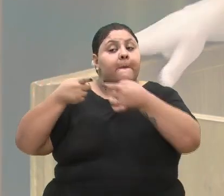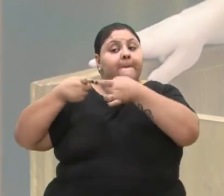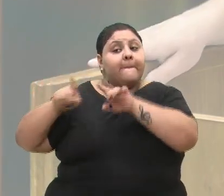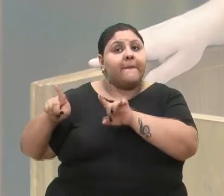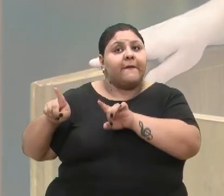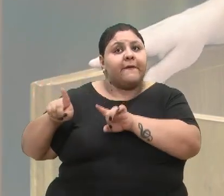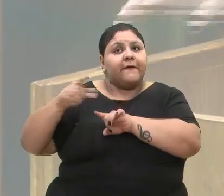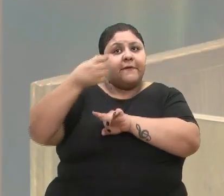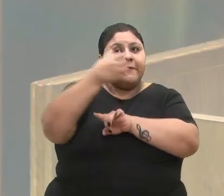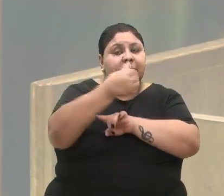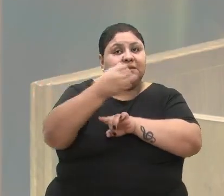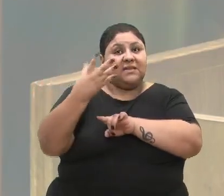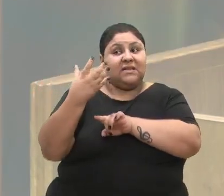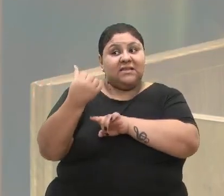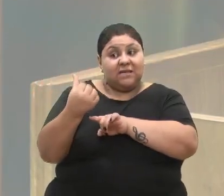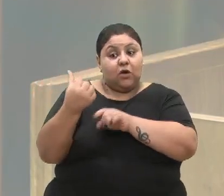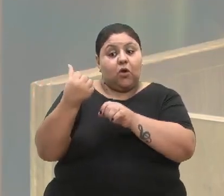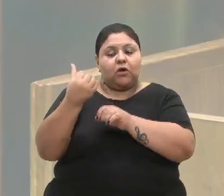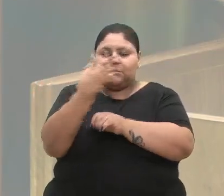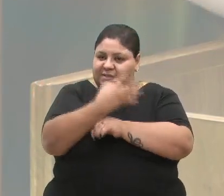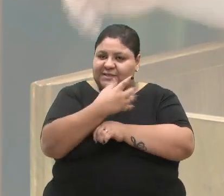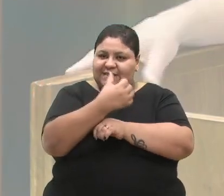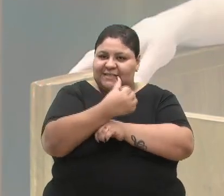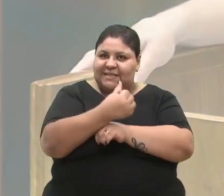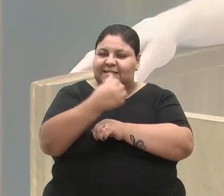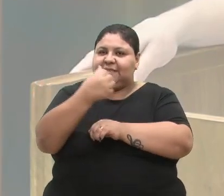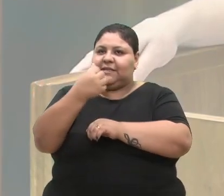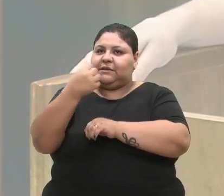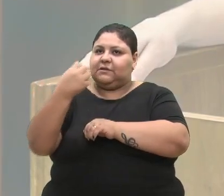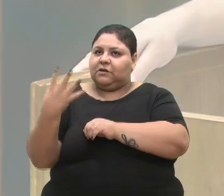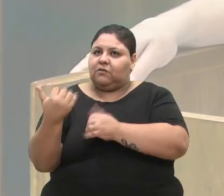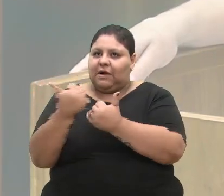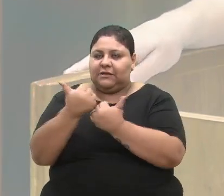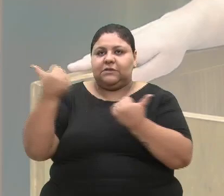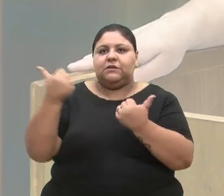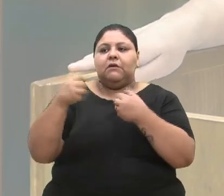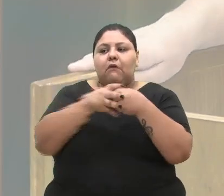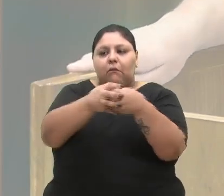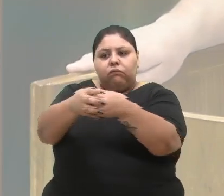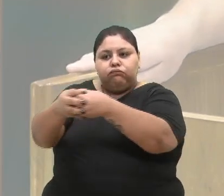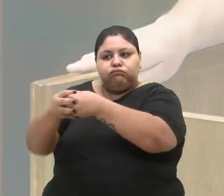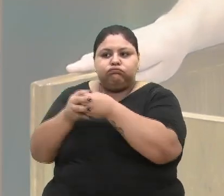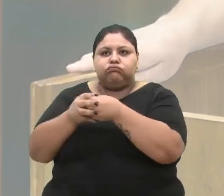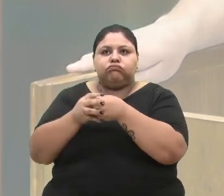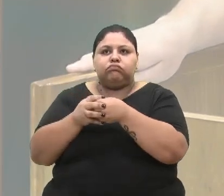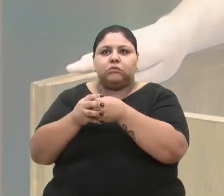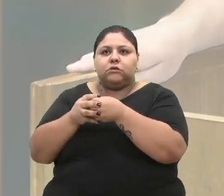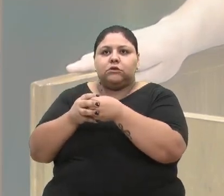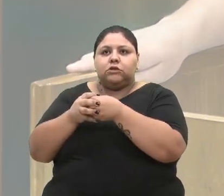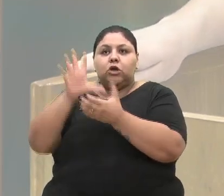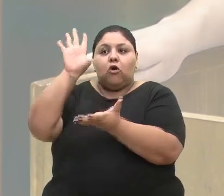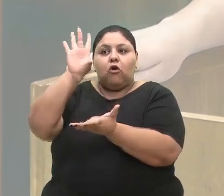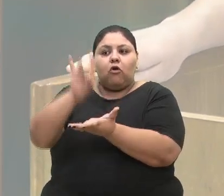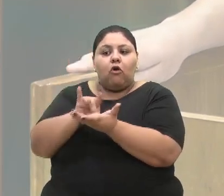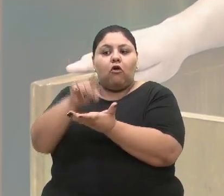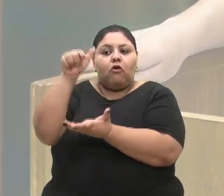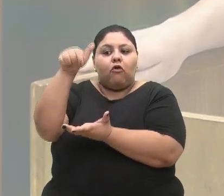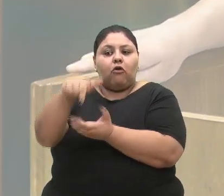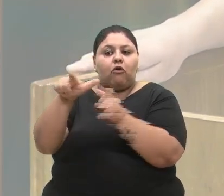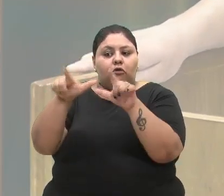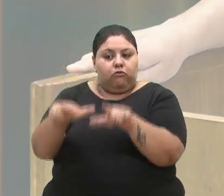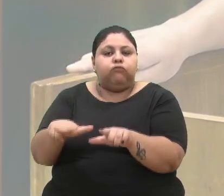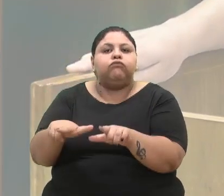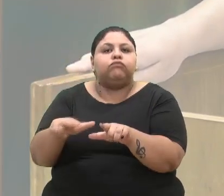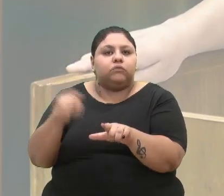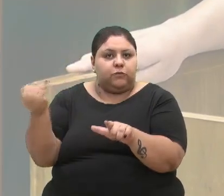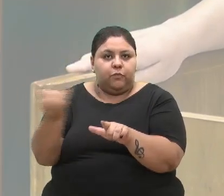tem 64 assessores na casa, entre os gabinetes e as comissões permanentes desse espaço tão